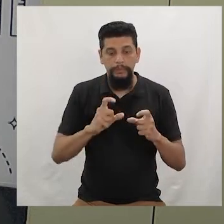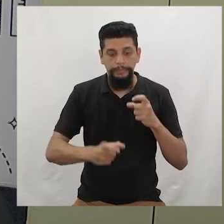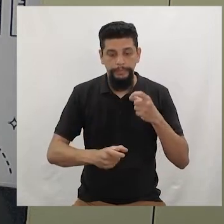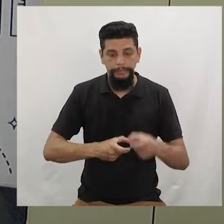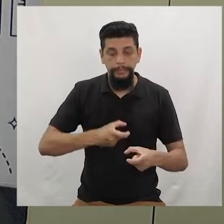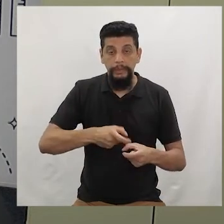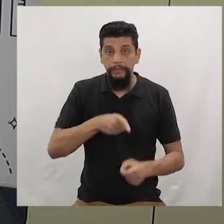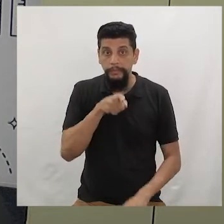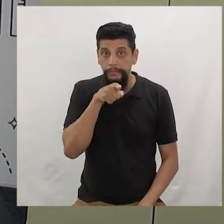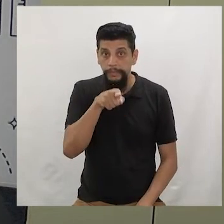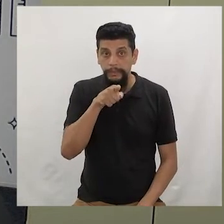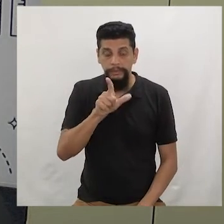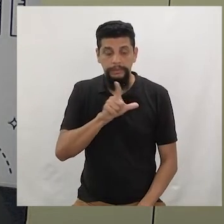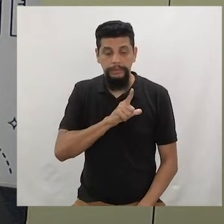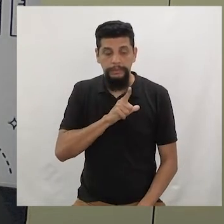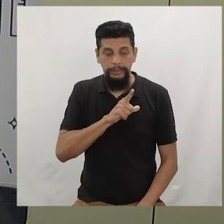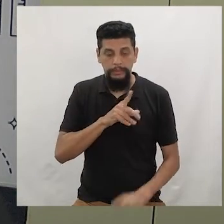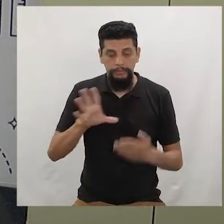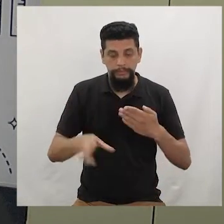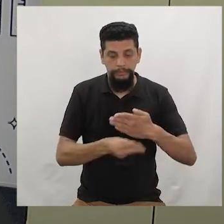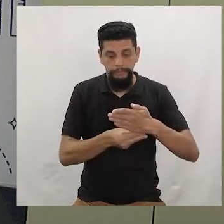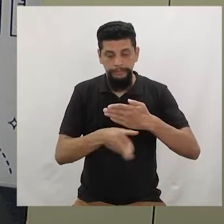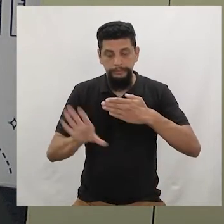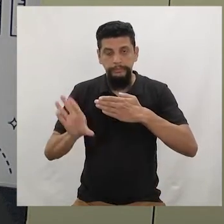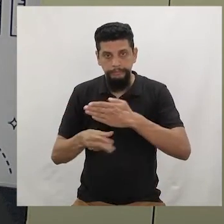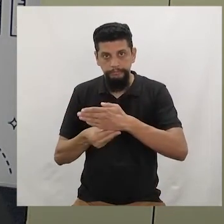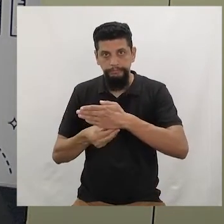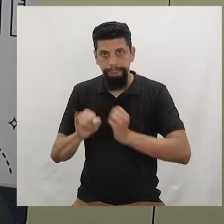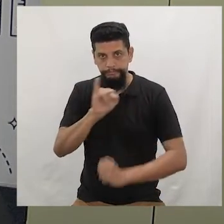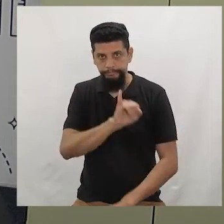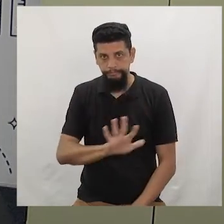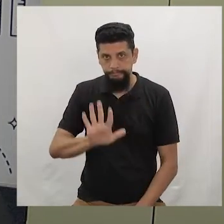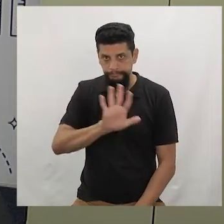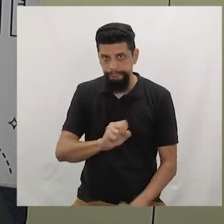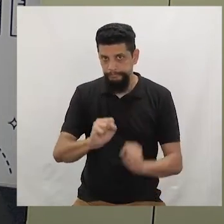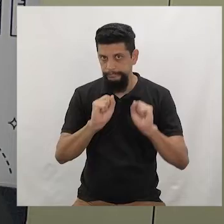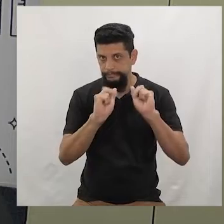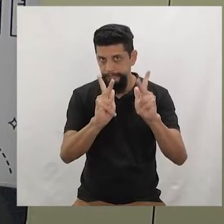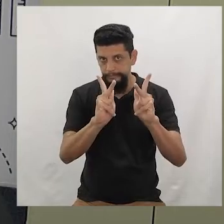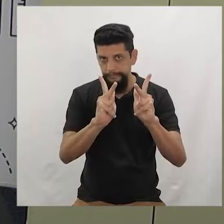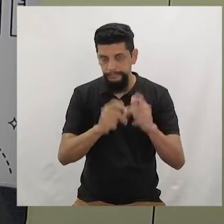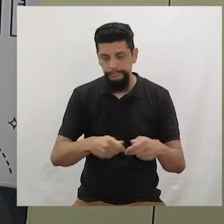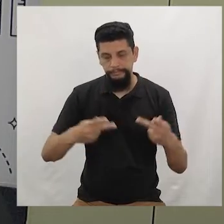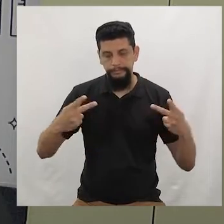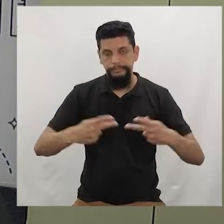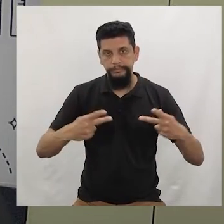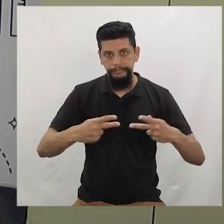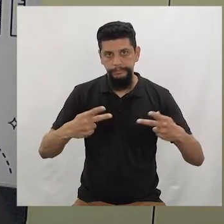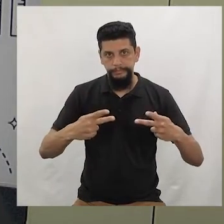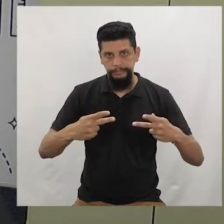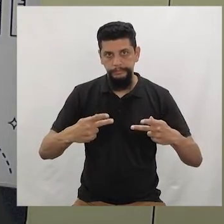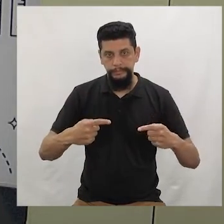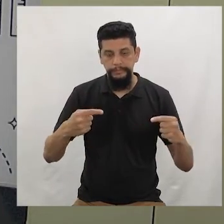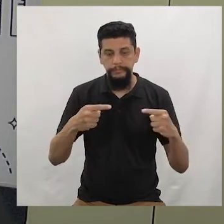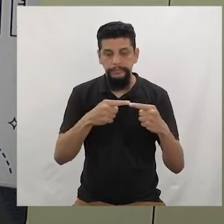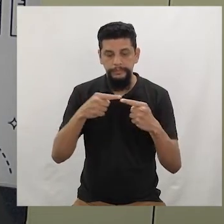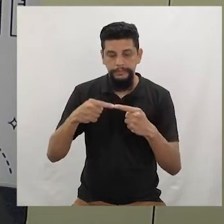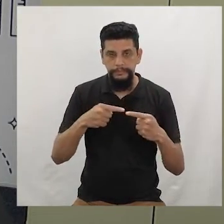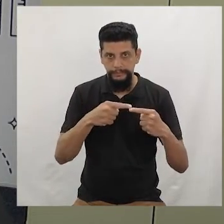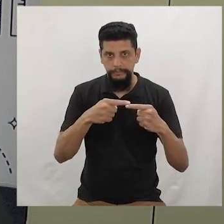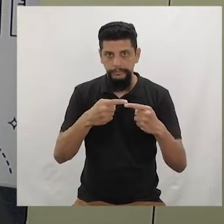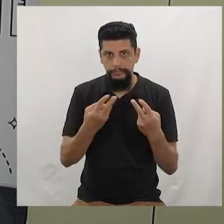qual ficha você tem, né, para completar a imagem? A imagem, certo. Ok? Então fica parzinhos, né? Pares.